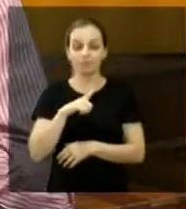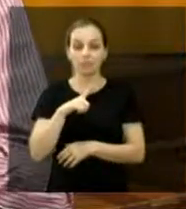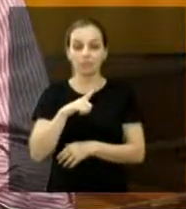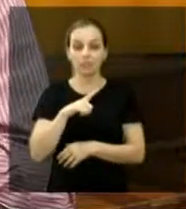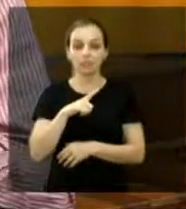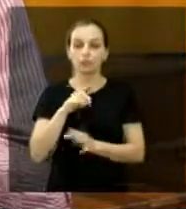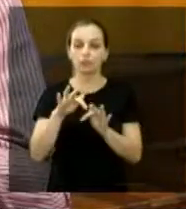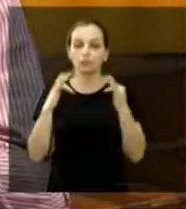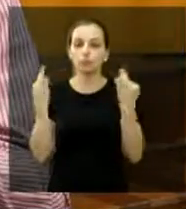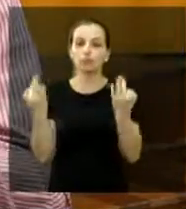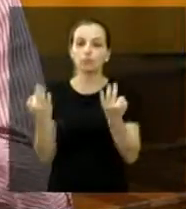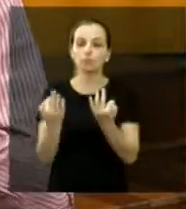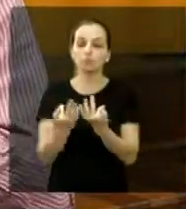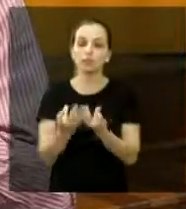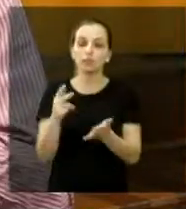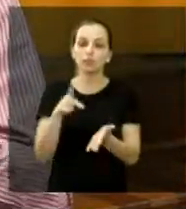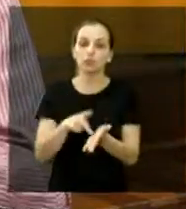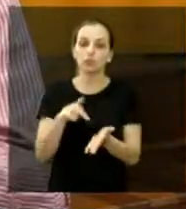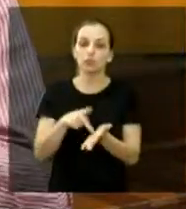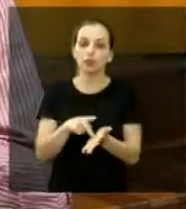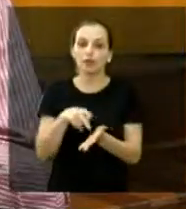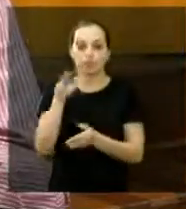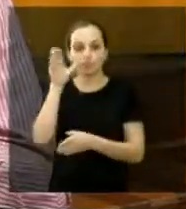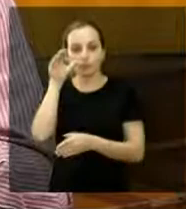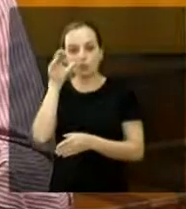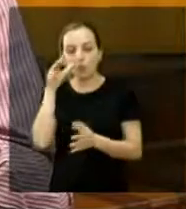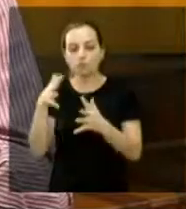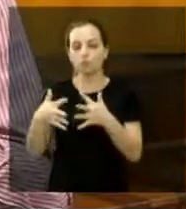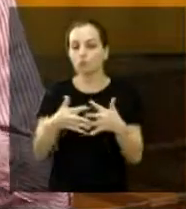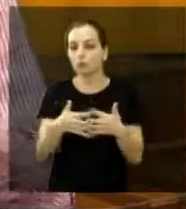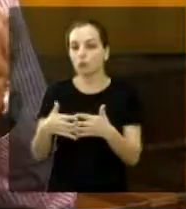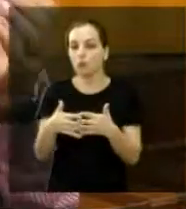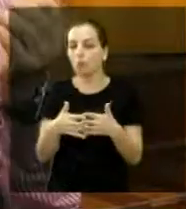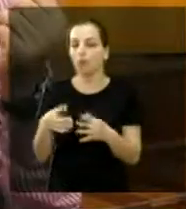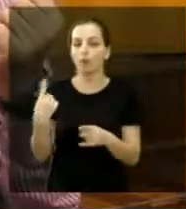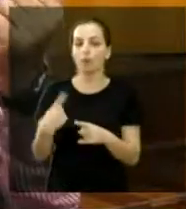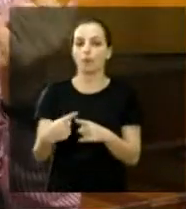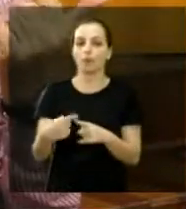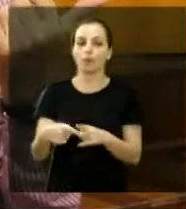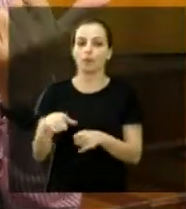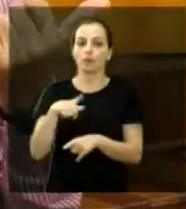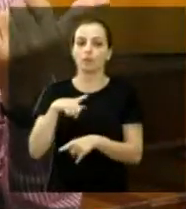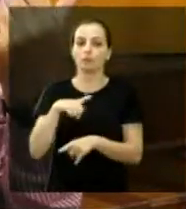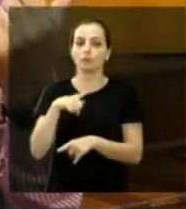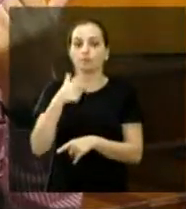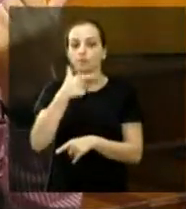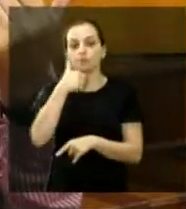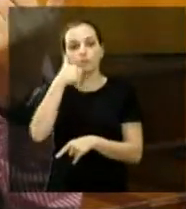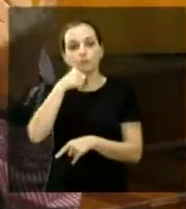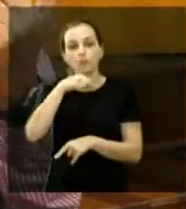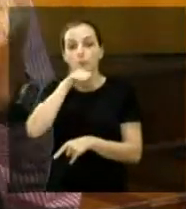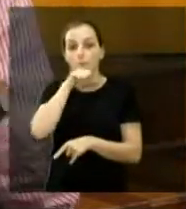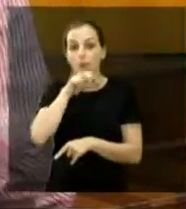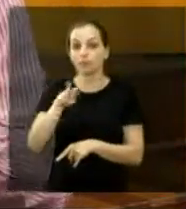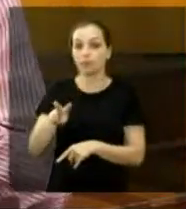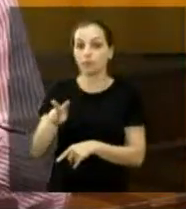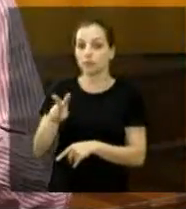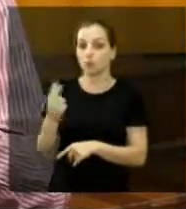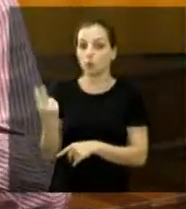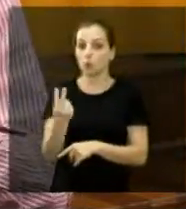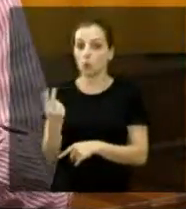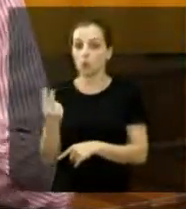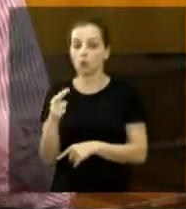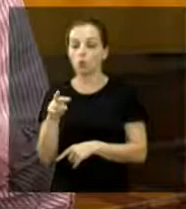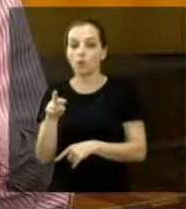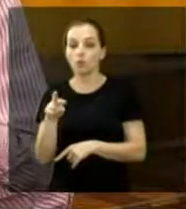situação familiar, Wagner, curiosa e complicada, porque eu tinha a minha mãe com as duas filhas, a